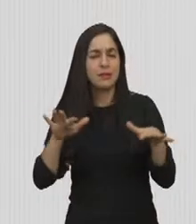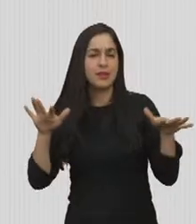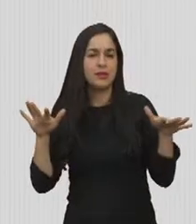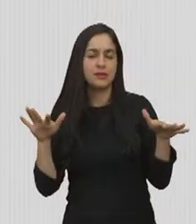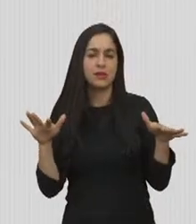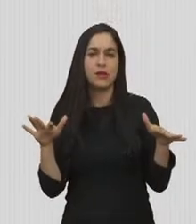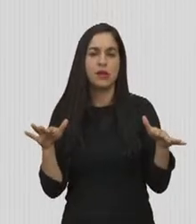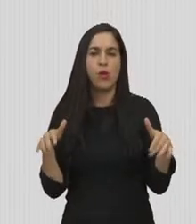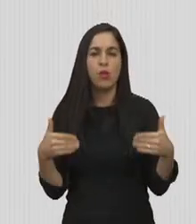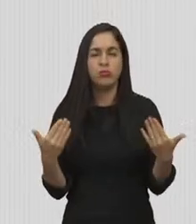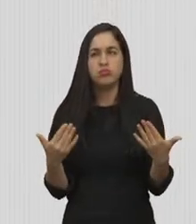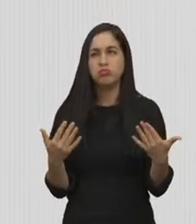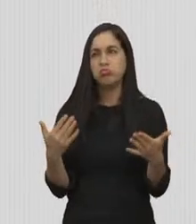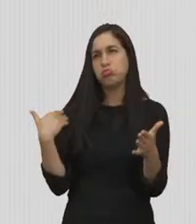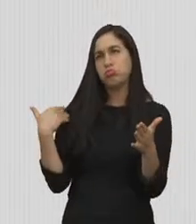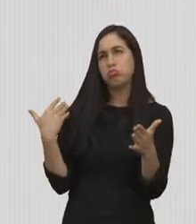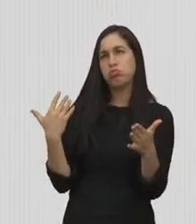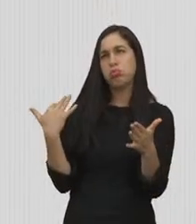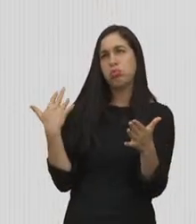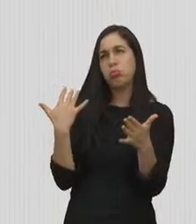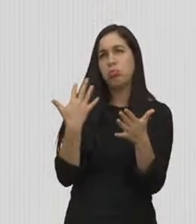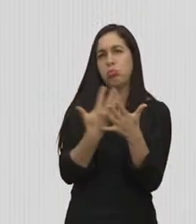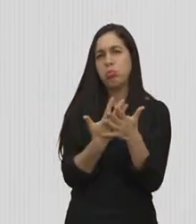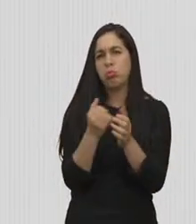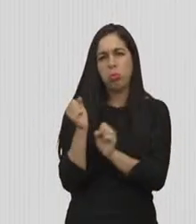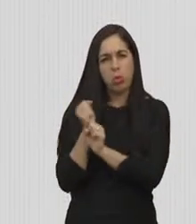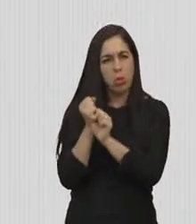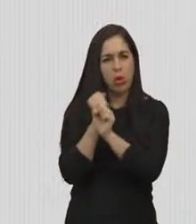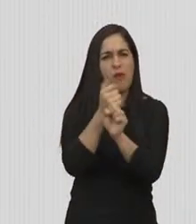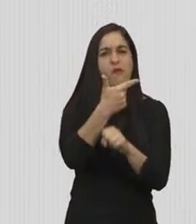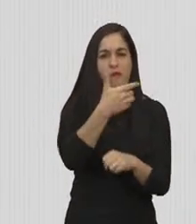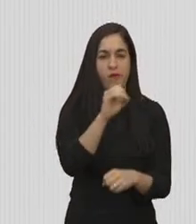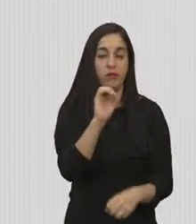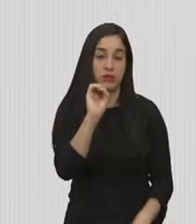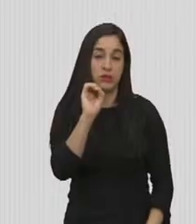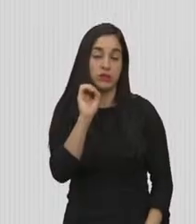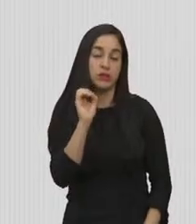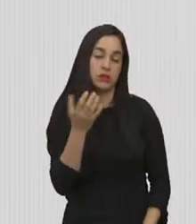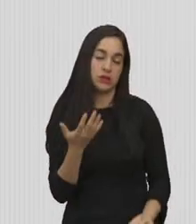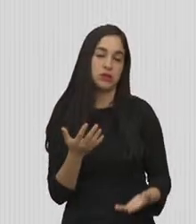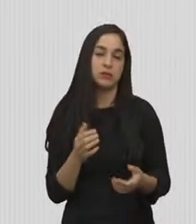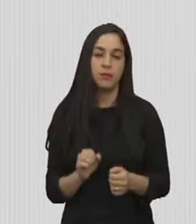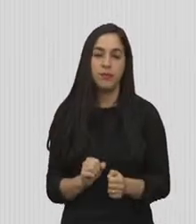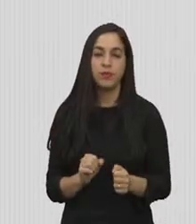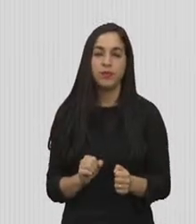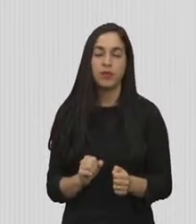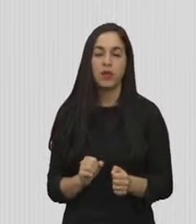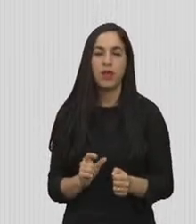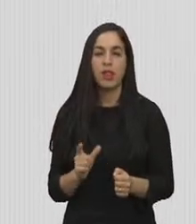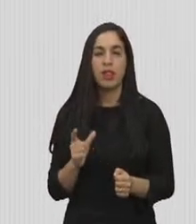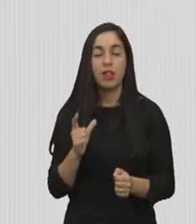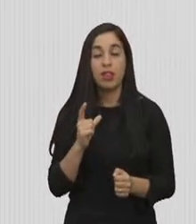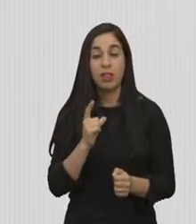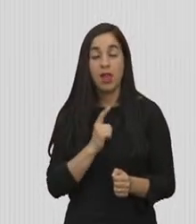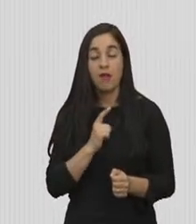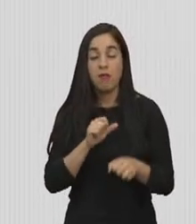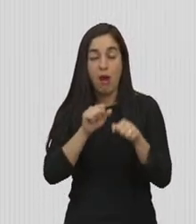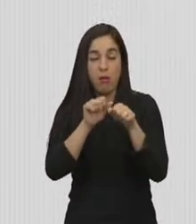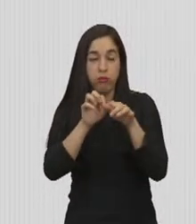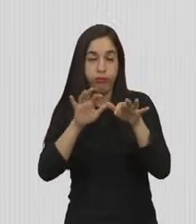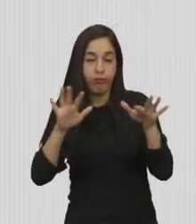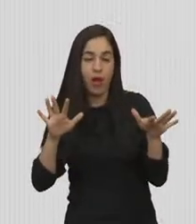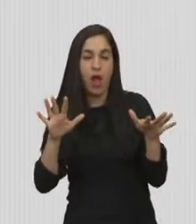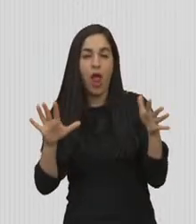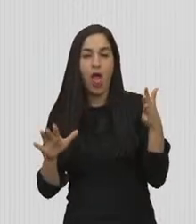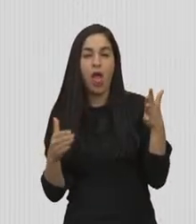desses quase 20 anos, né? Agora, de 2008 para cá, com uma grande, mas bem violenta expansão